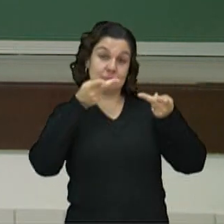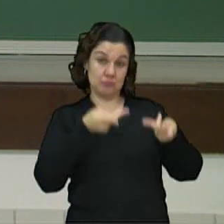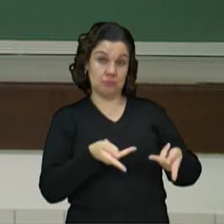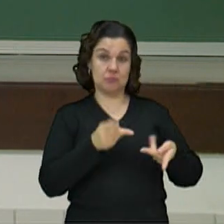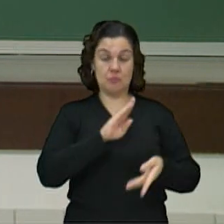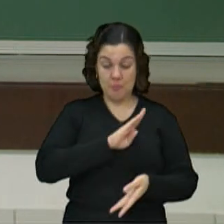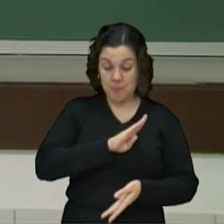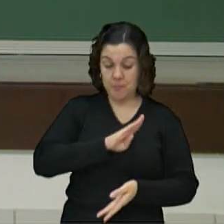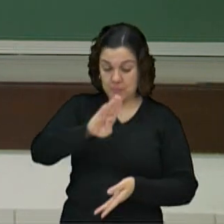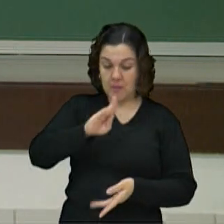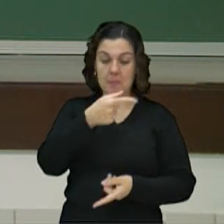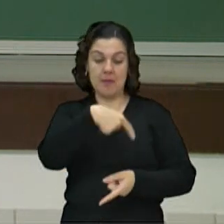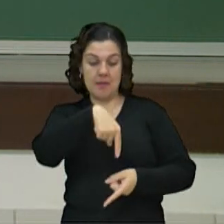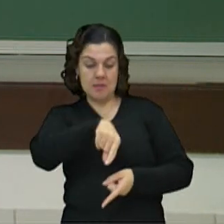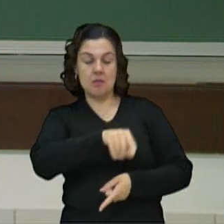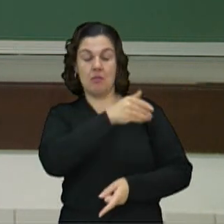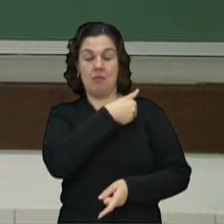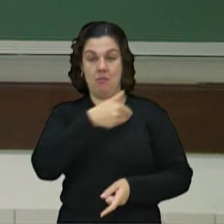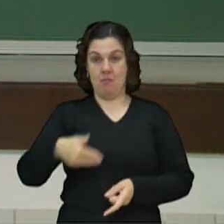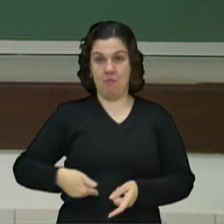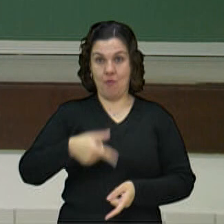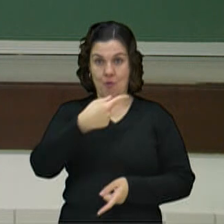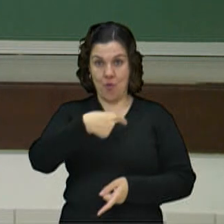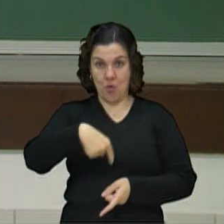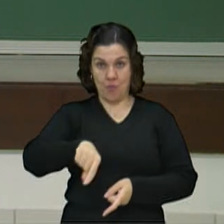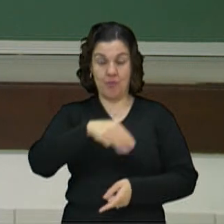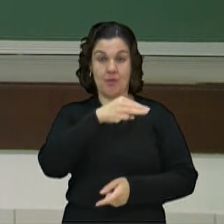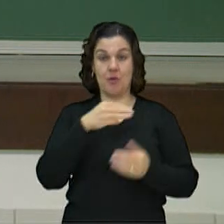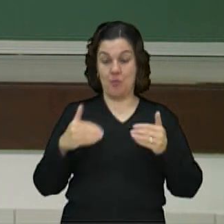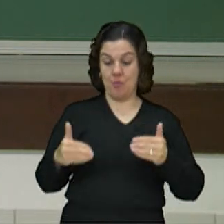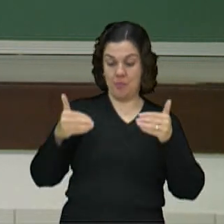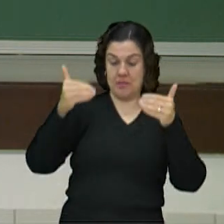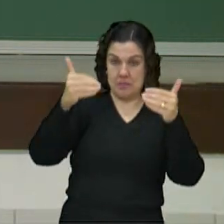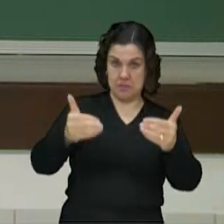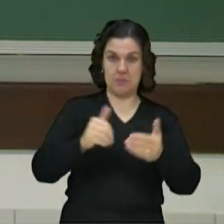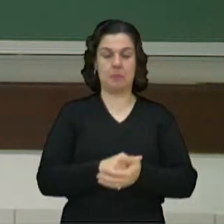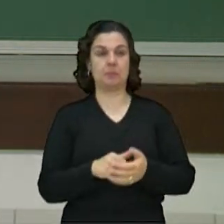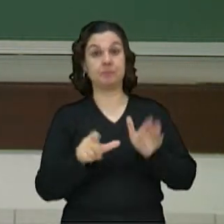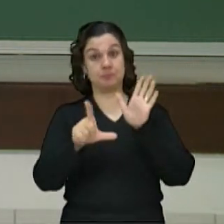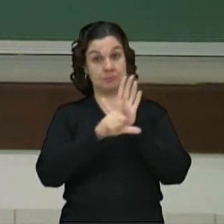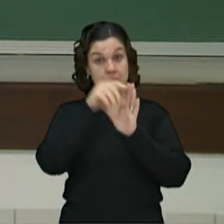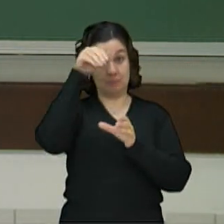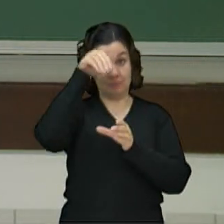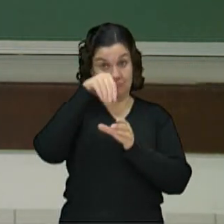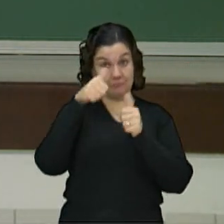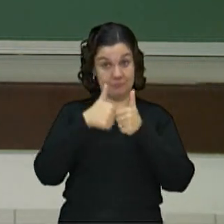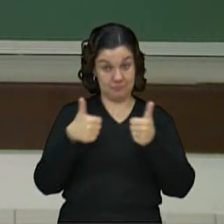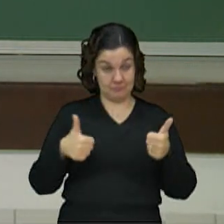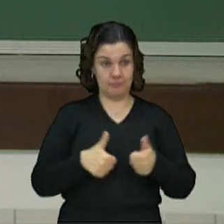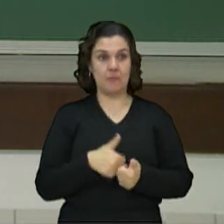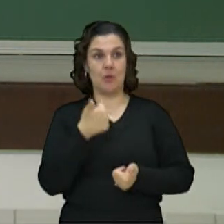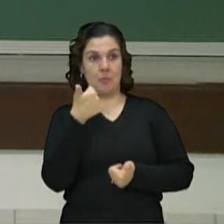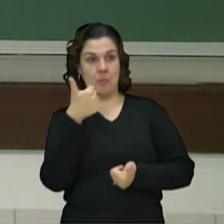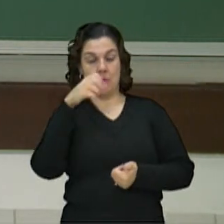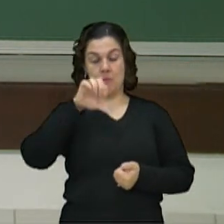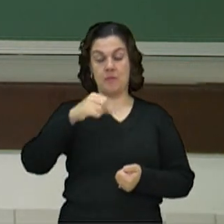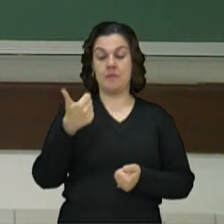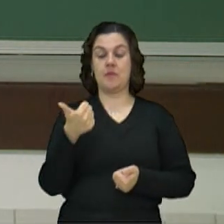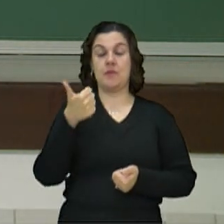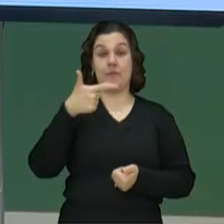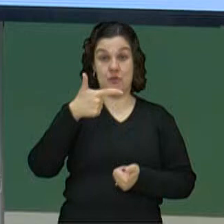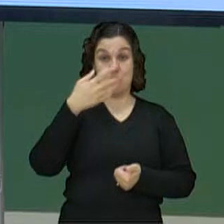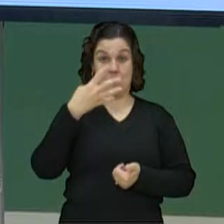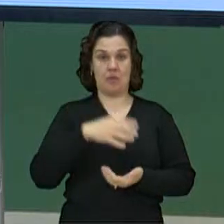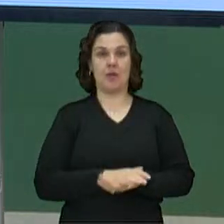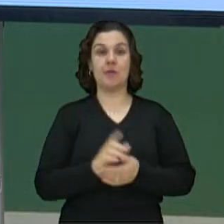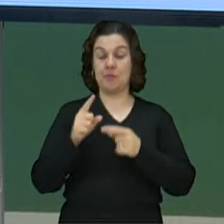para ser o chefe de governo, dentro da lei. Em 1924, logo